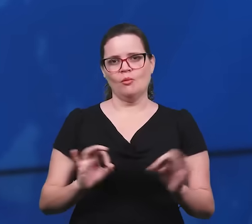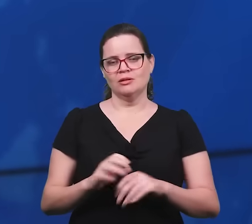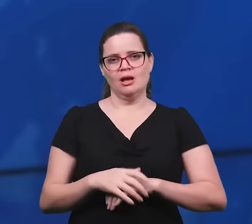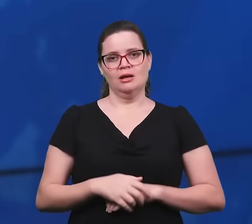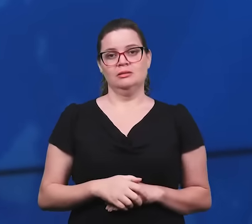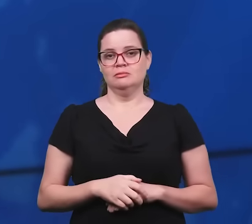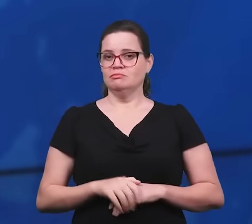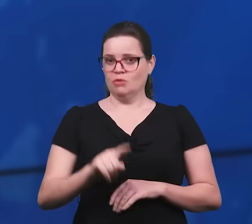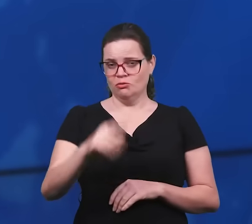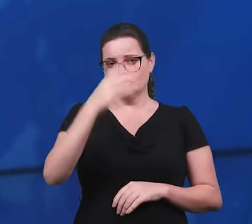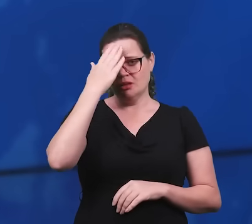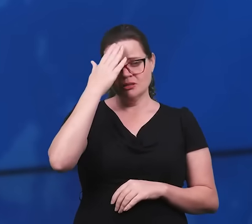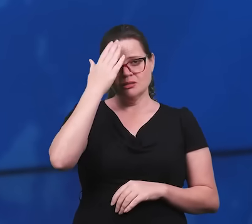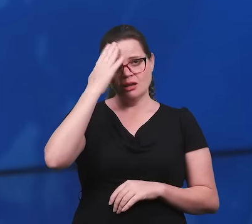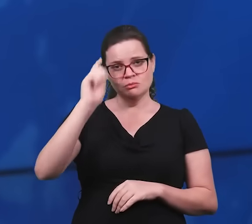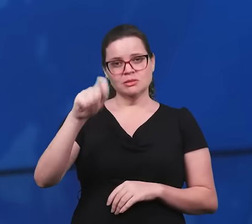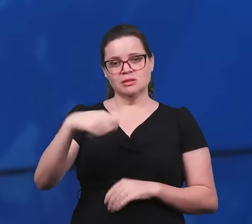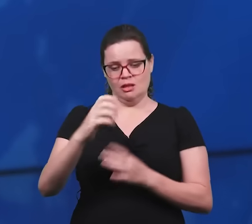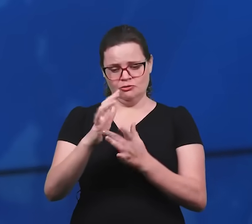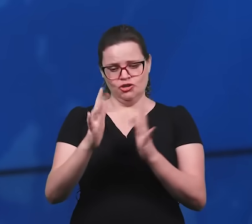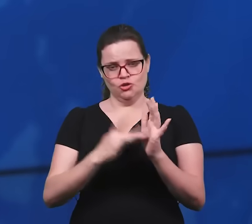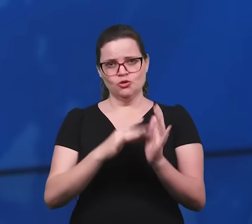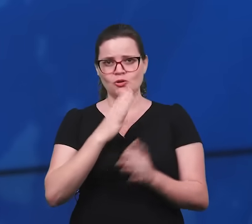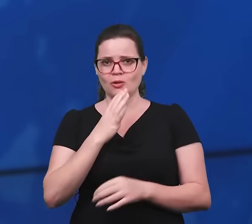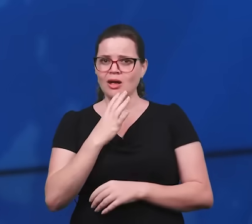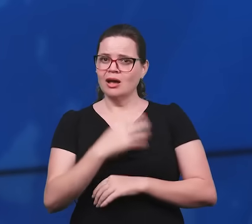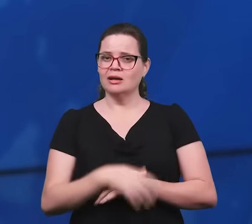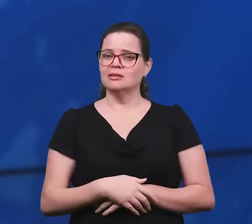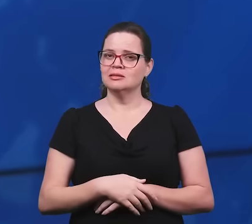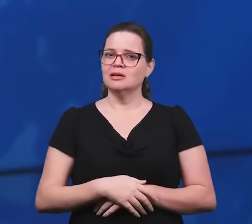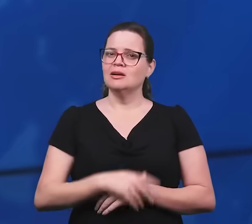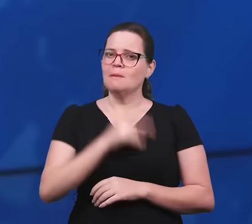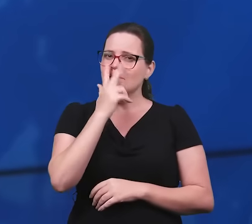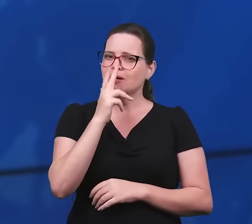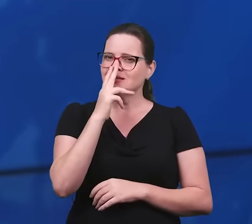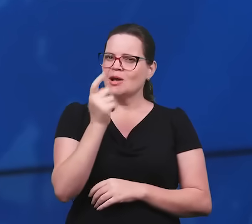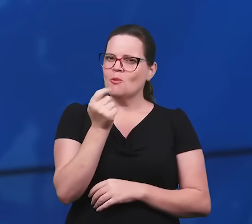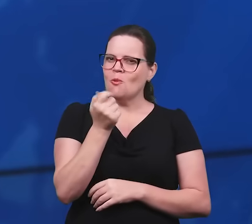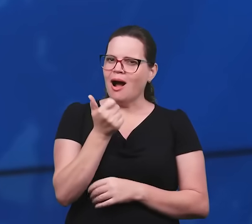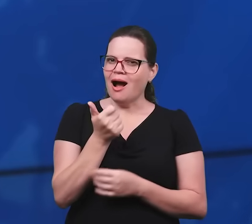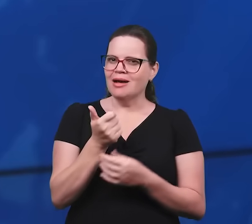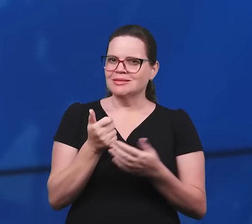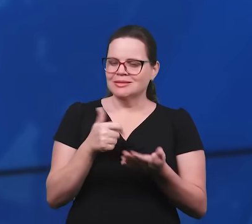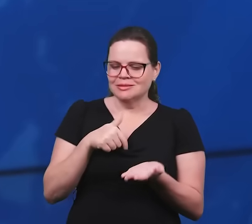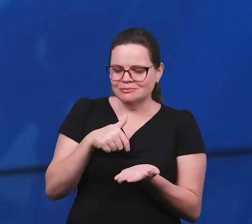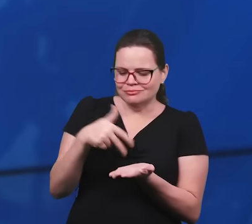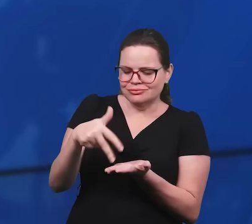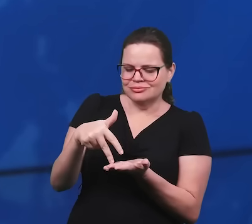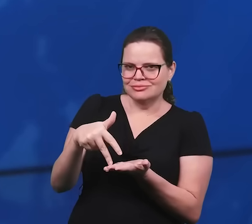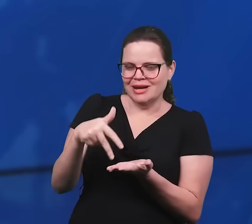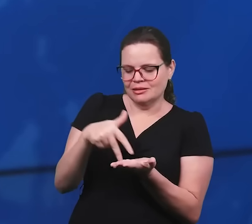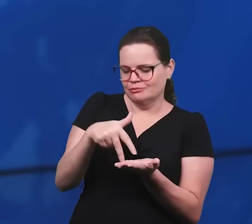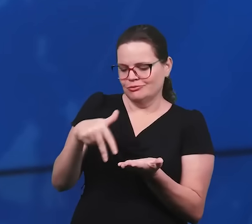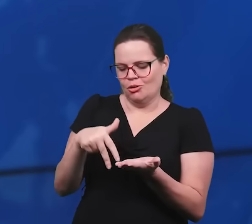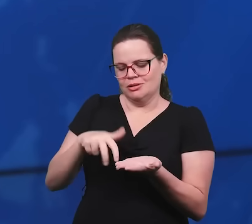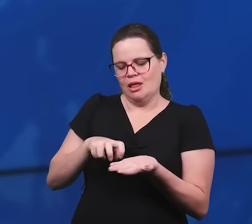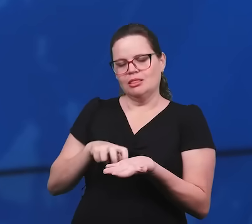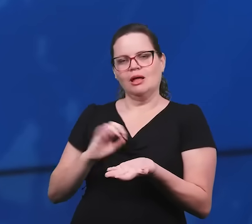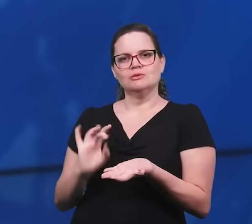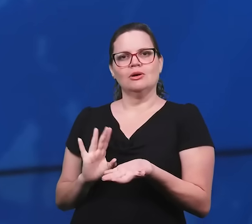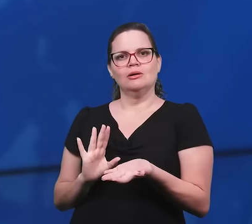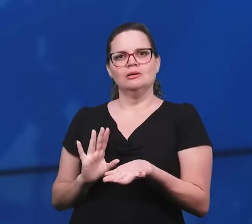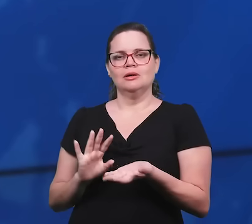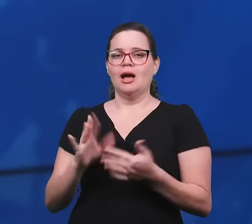Jesus muitas vezes? Você está quase no caminho, mas você não está no caminho. Você